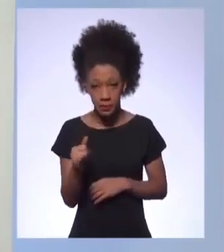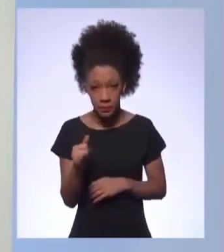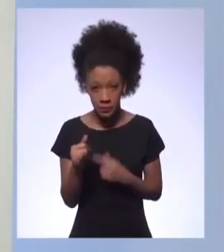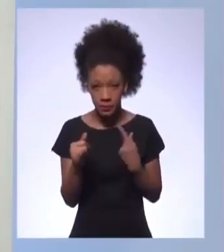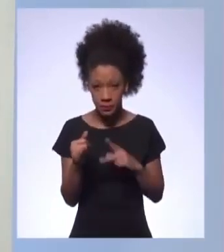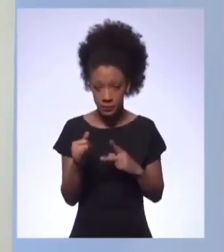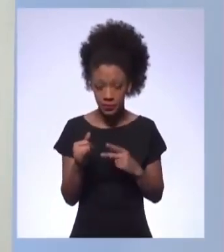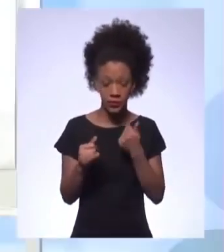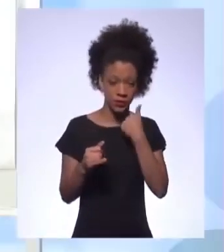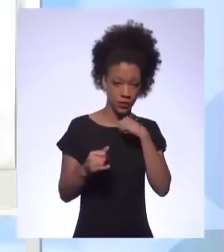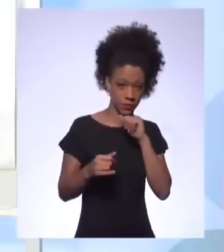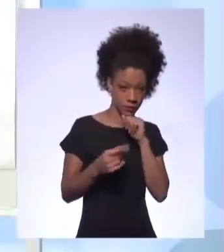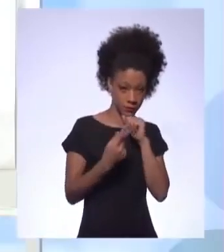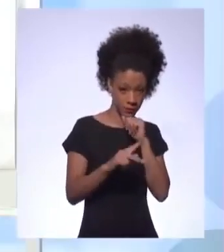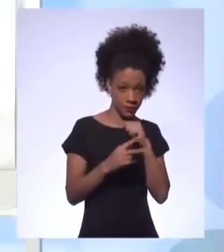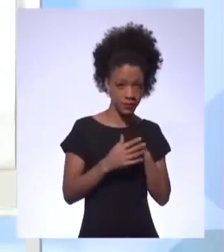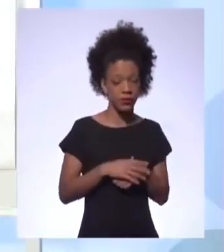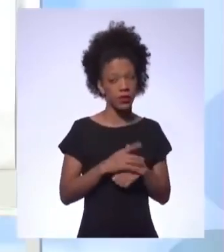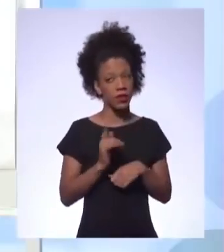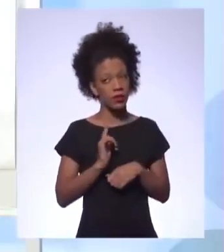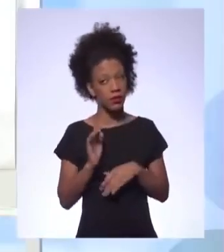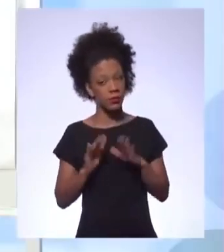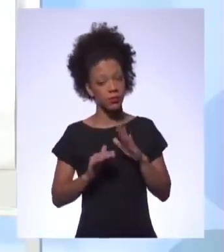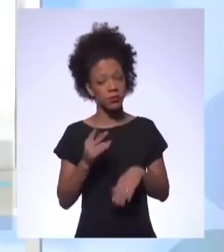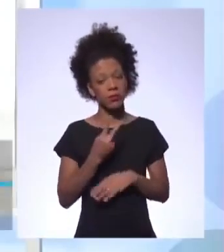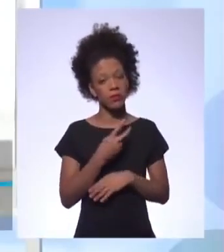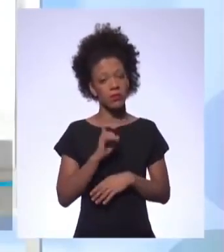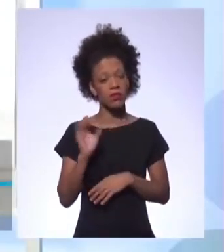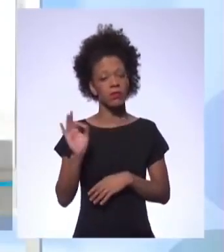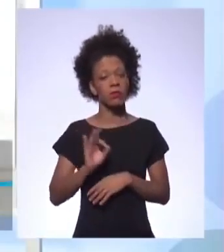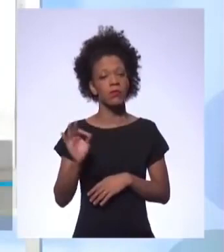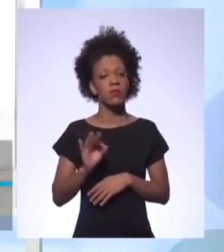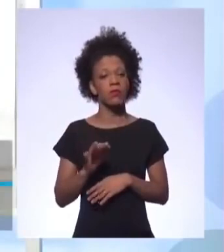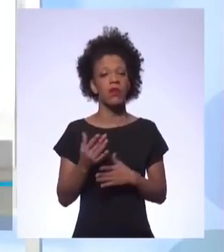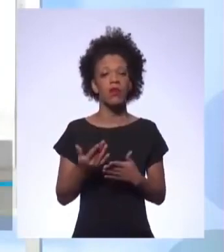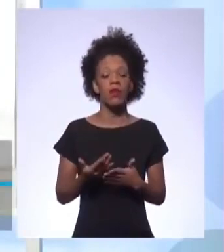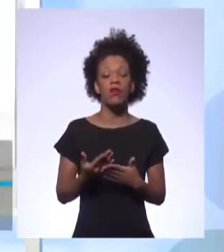Seus pais têm a probabilidade de 25%